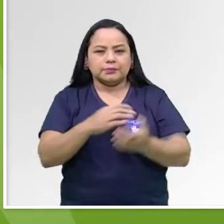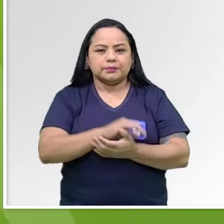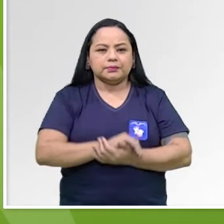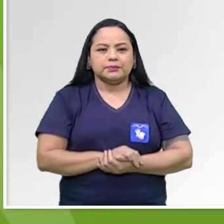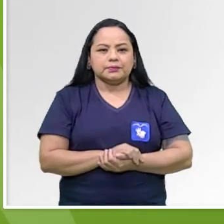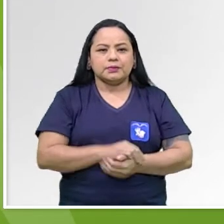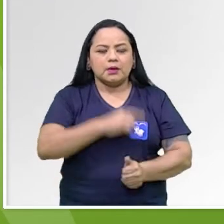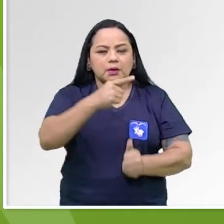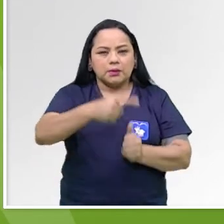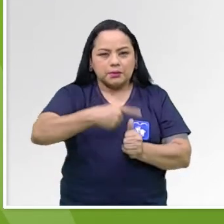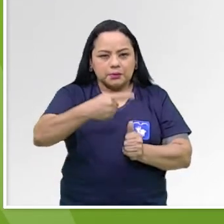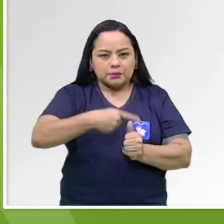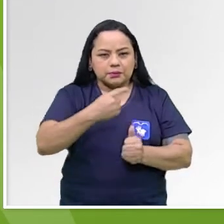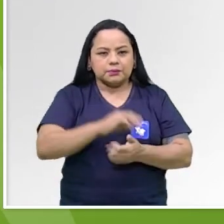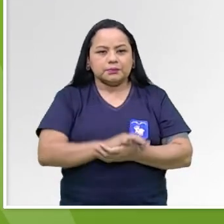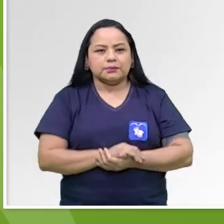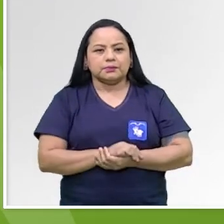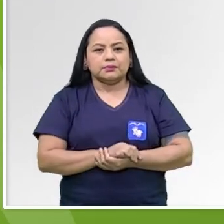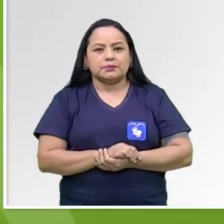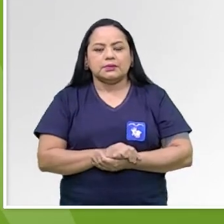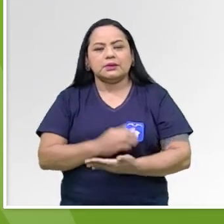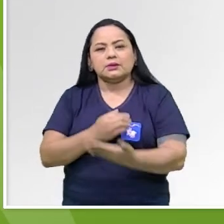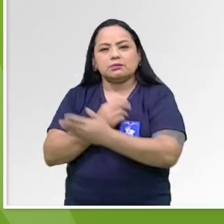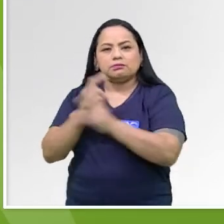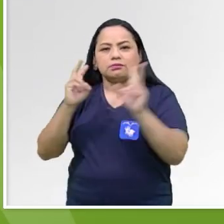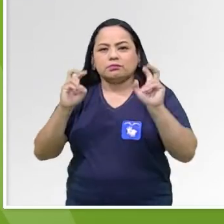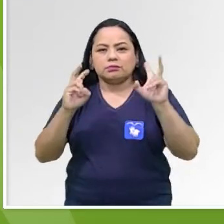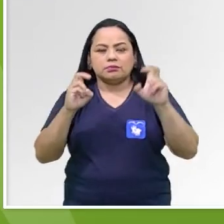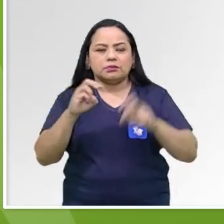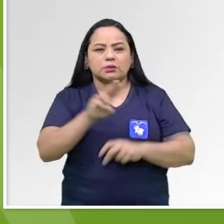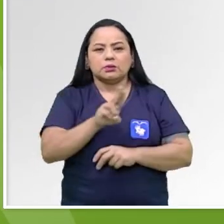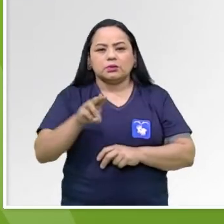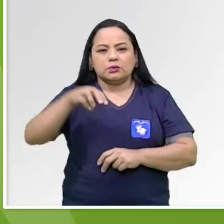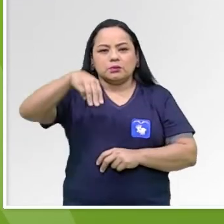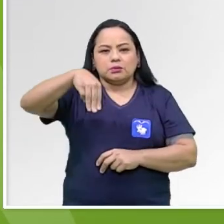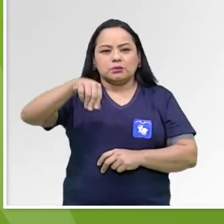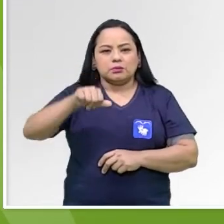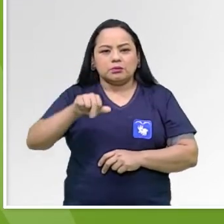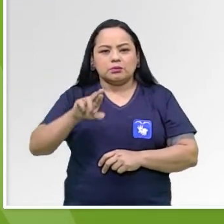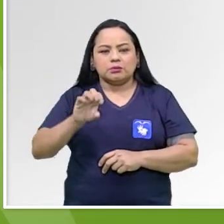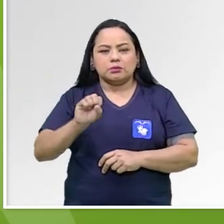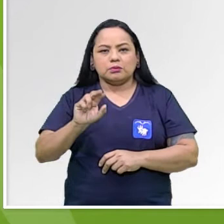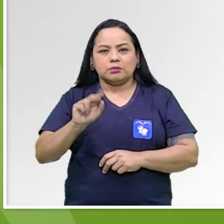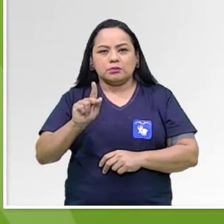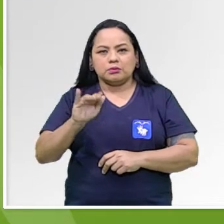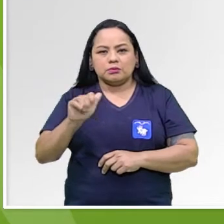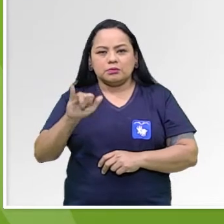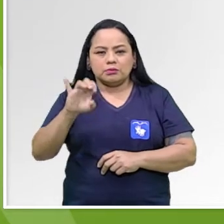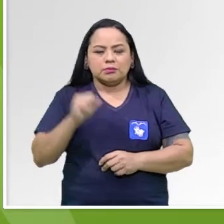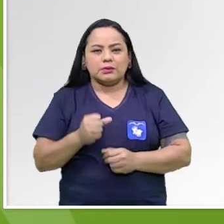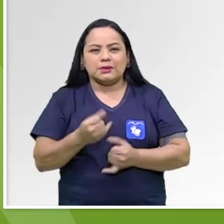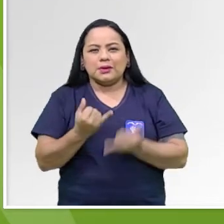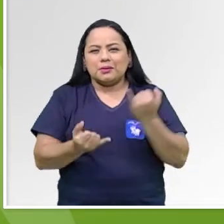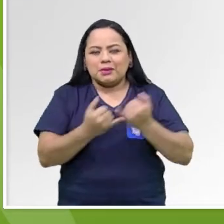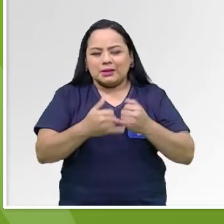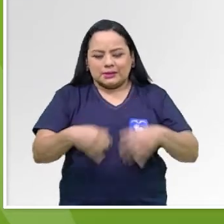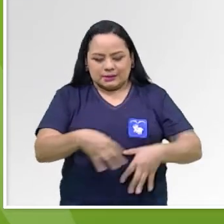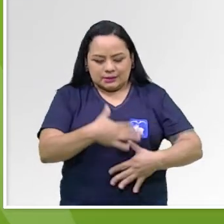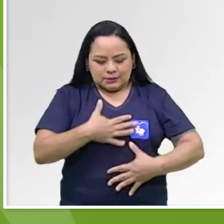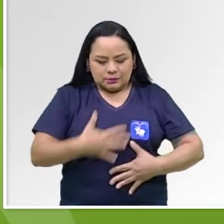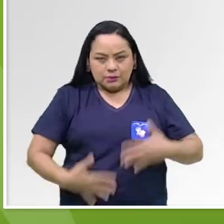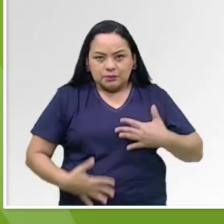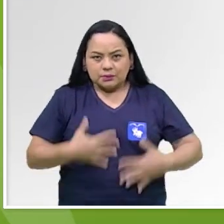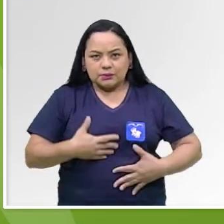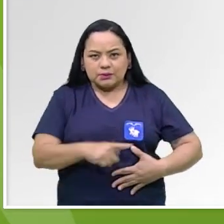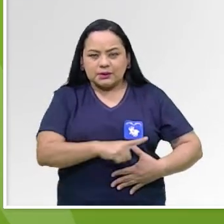O primeiro são os marsupiais. Os marsupiais, eles têm uma espécie de bolsa no abdômen